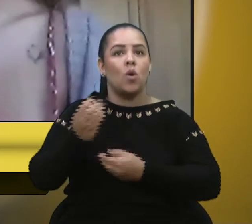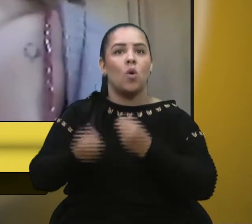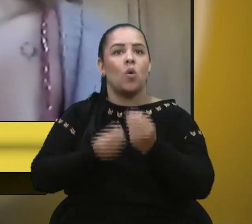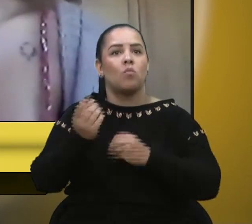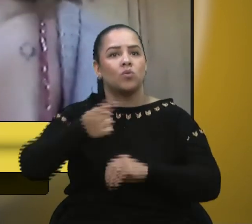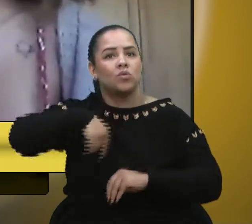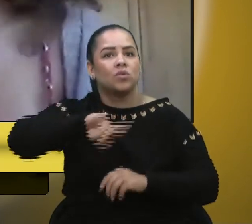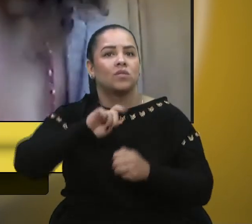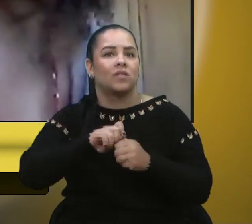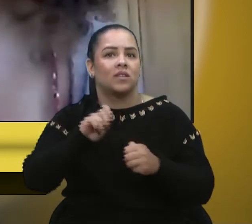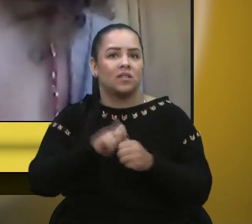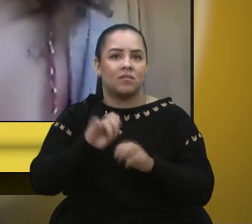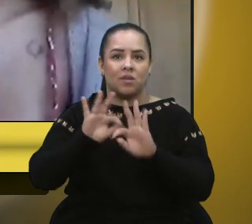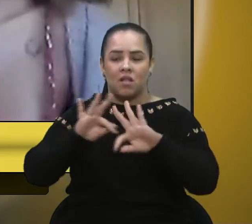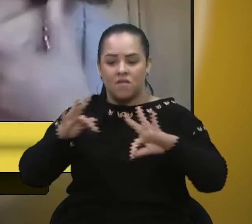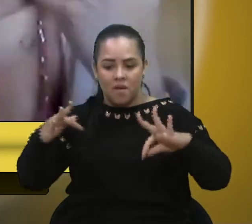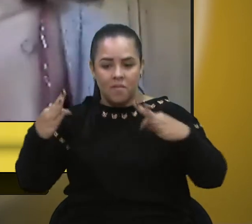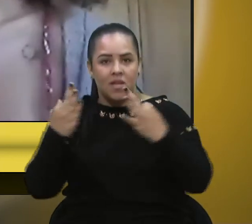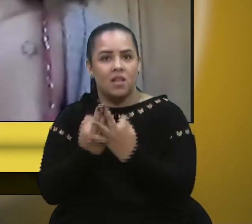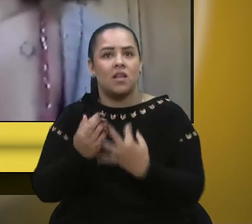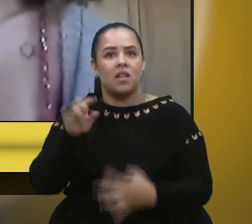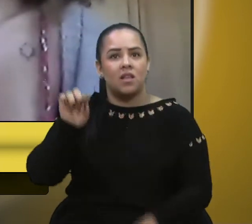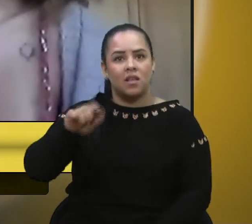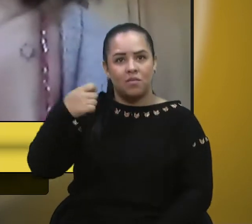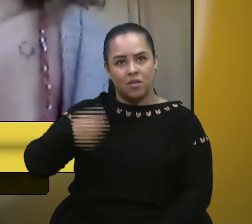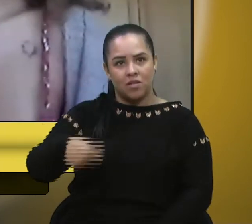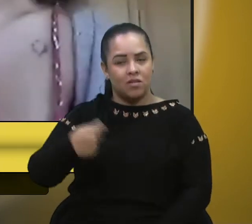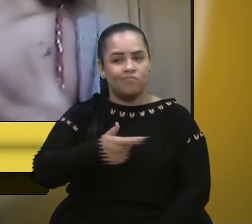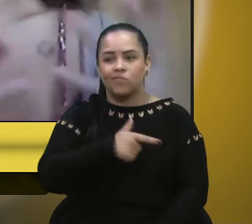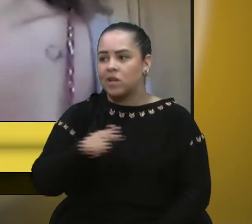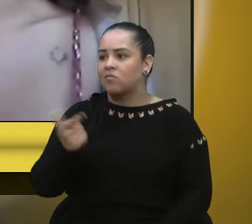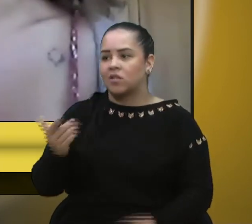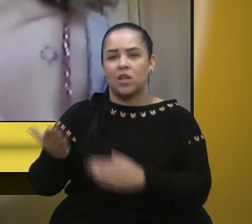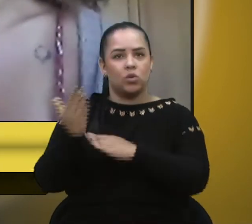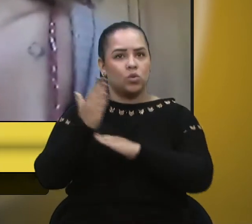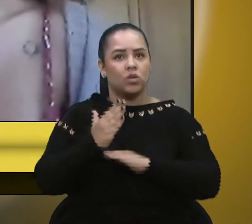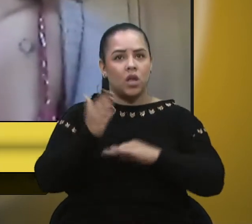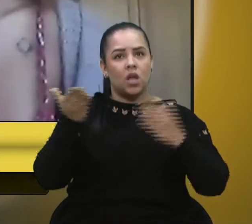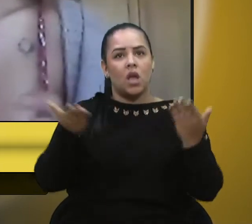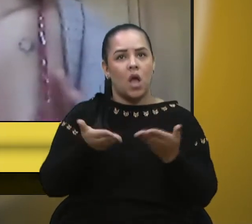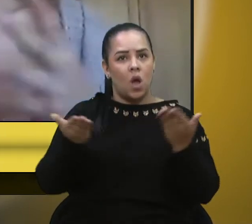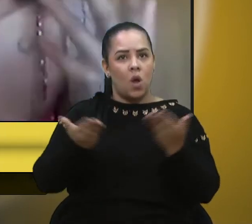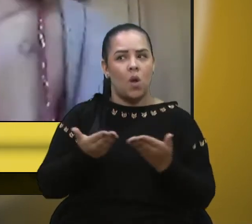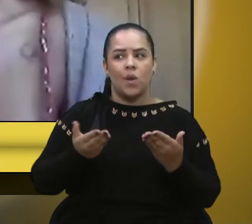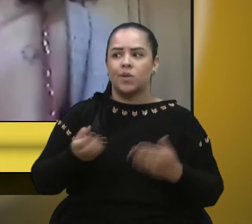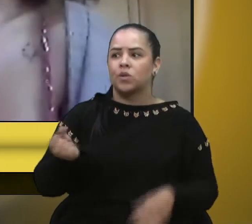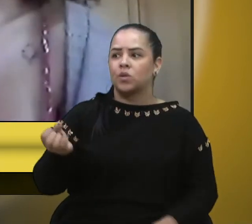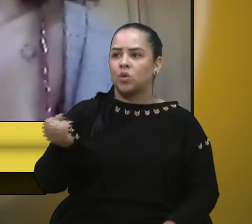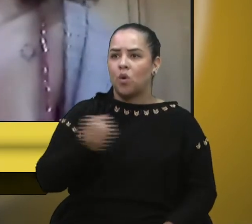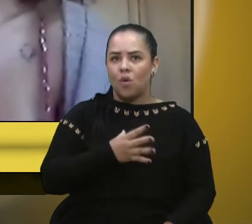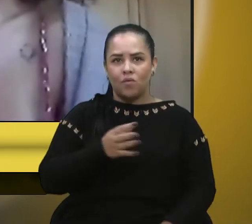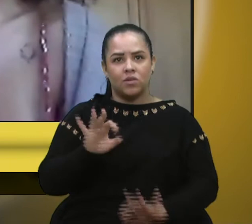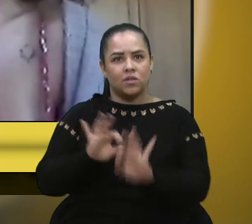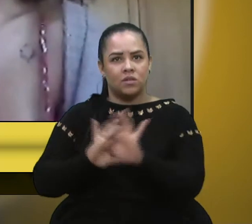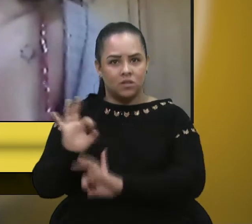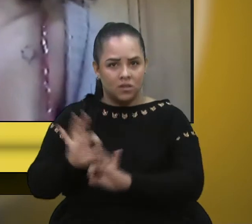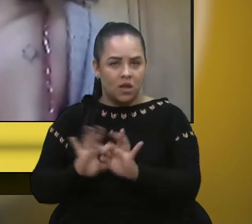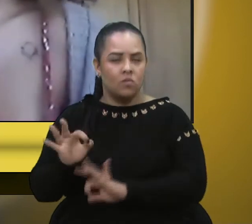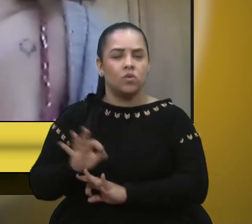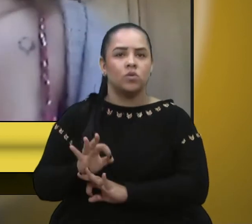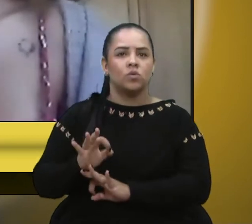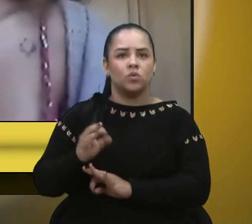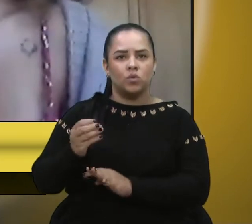essas famílias que necessitam e que não estão tendo amparo. E que agora, com essa nova formulação do auxílio